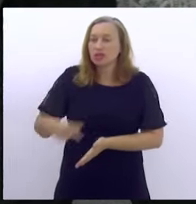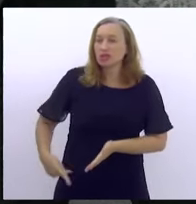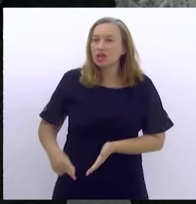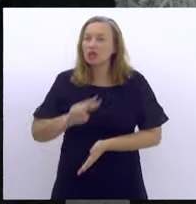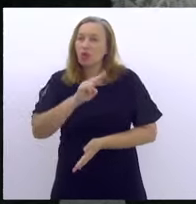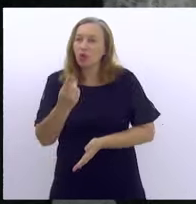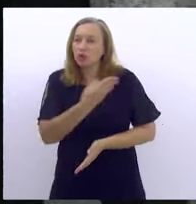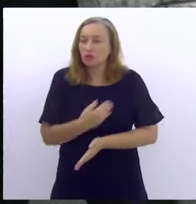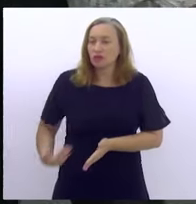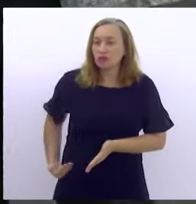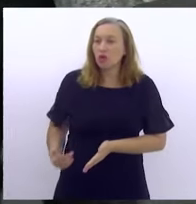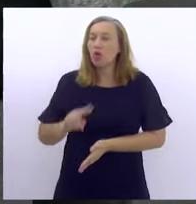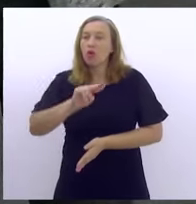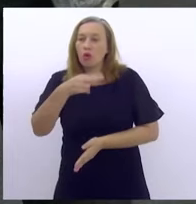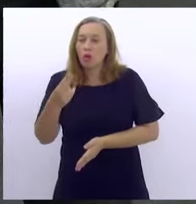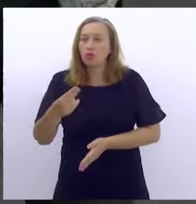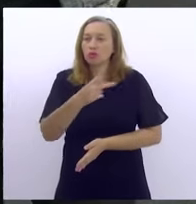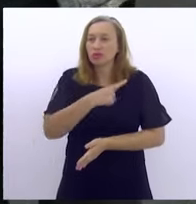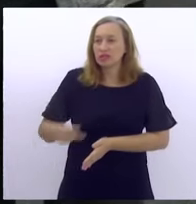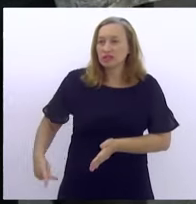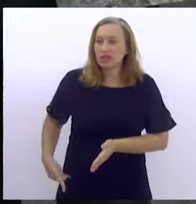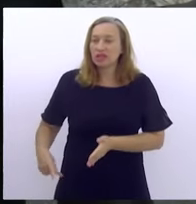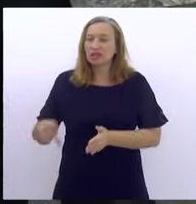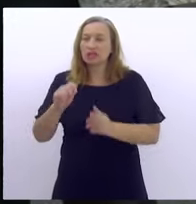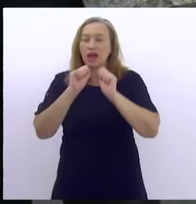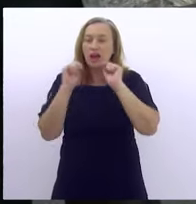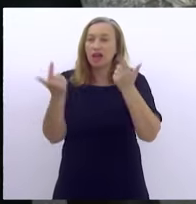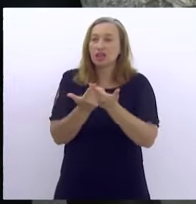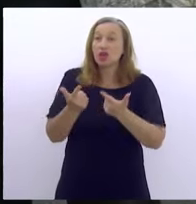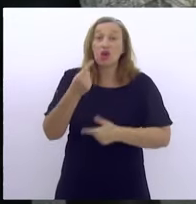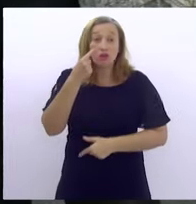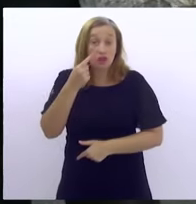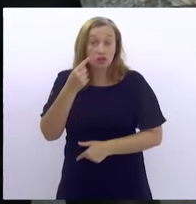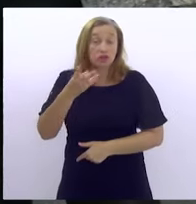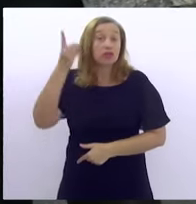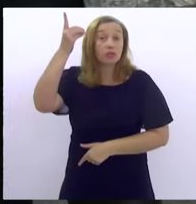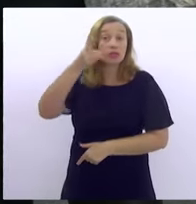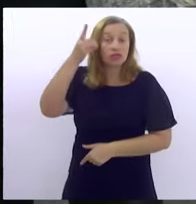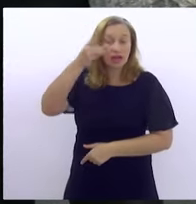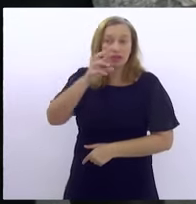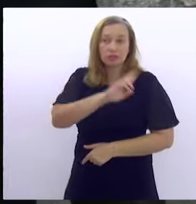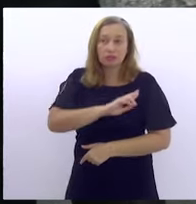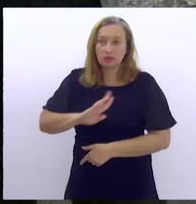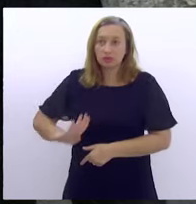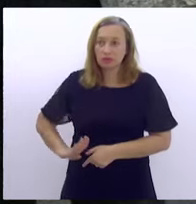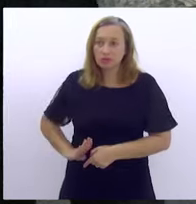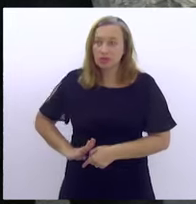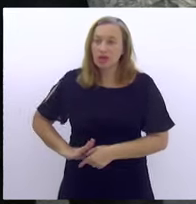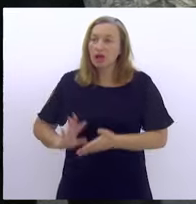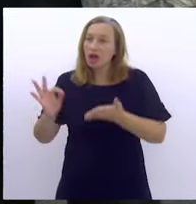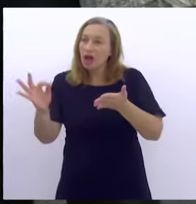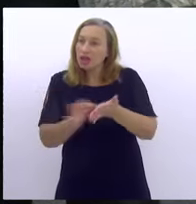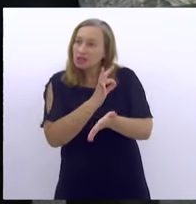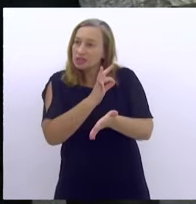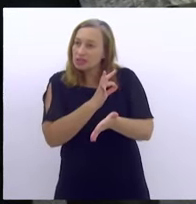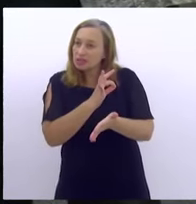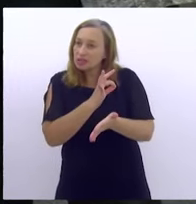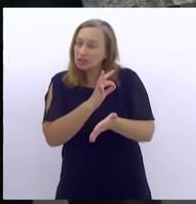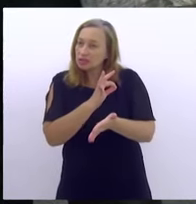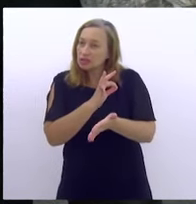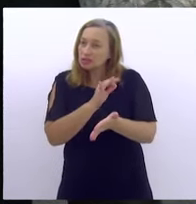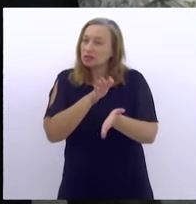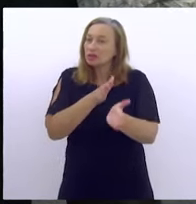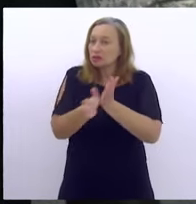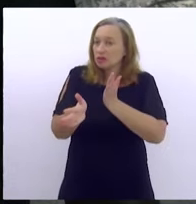do presidente da Assembleia. Visto que o deputado Bacelar assina o ofício e vai fazer publicar,